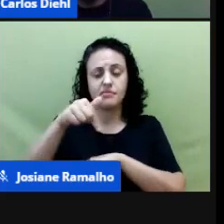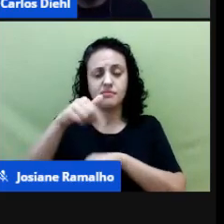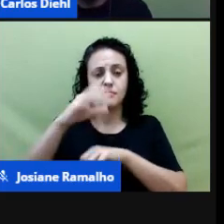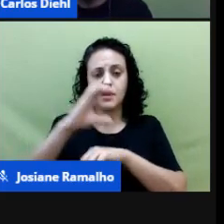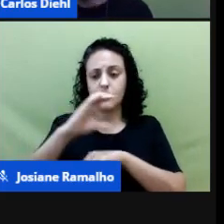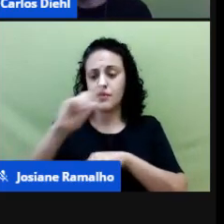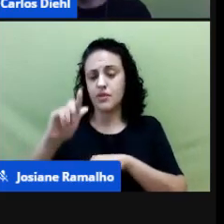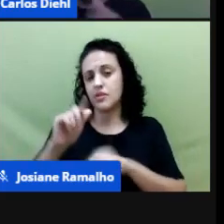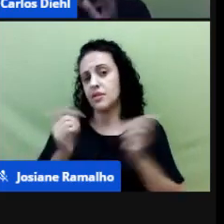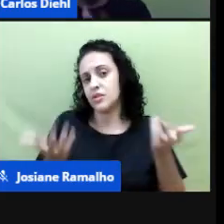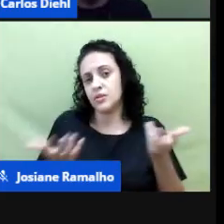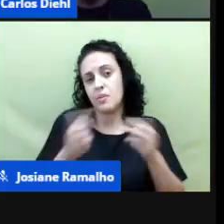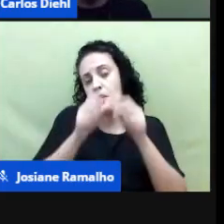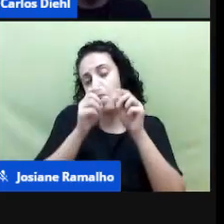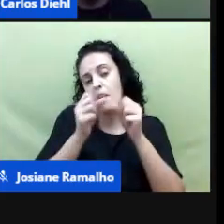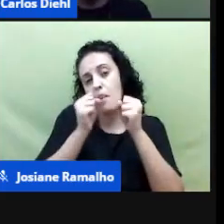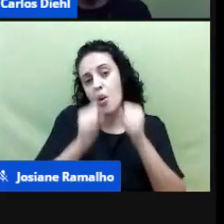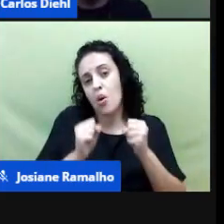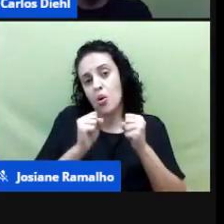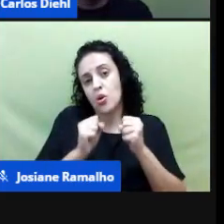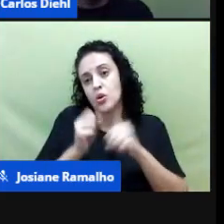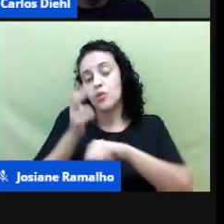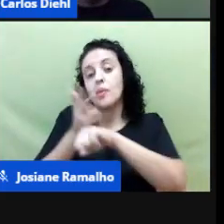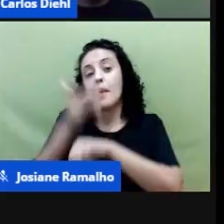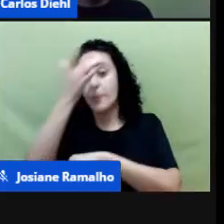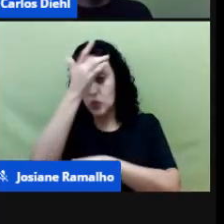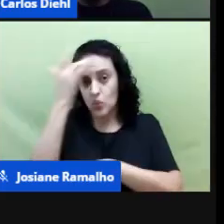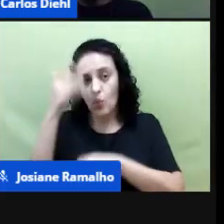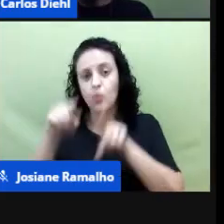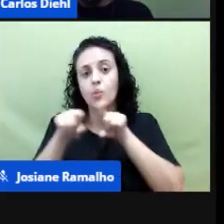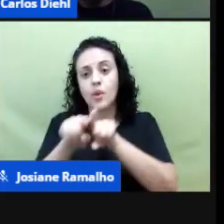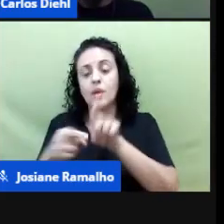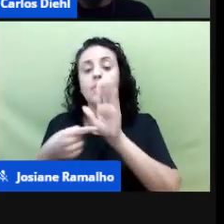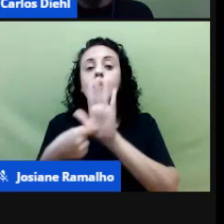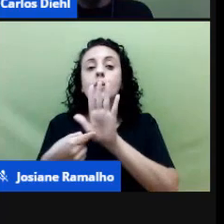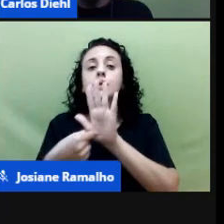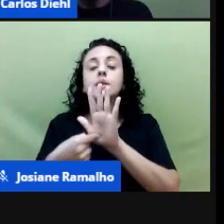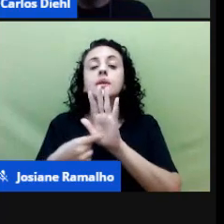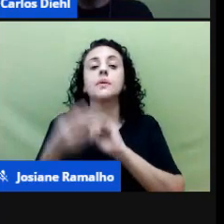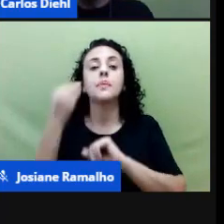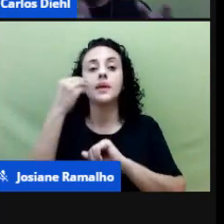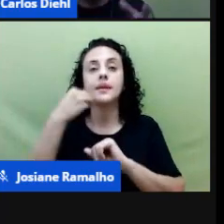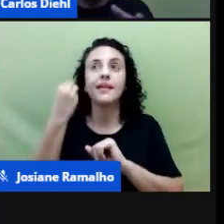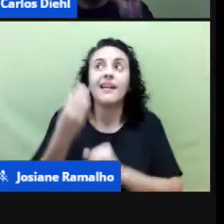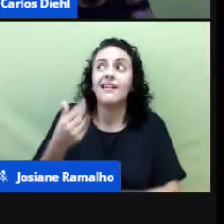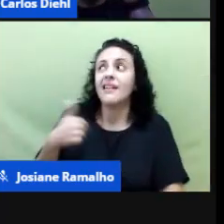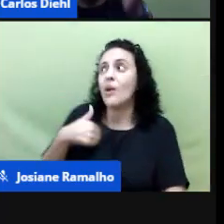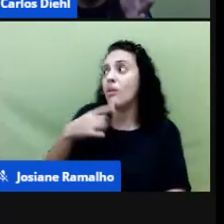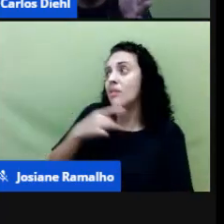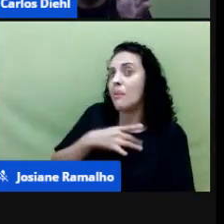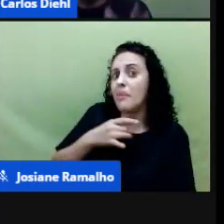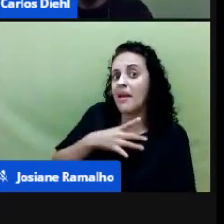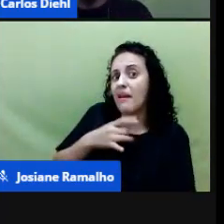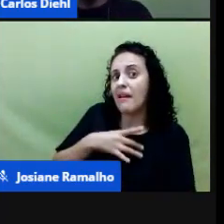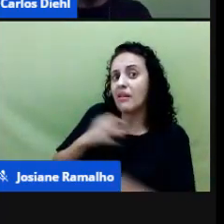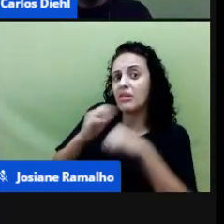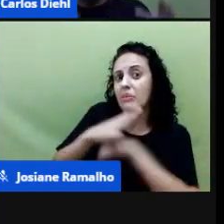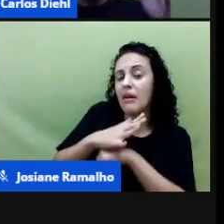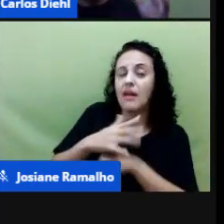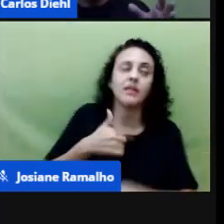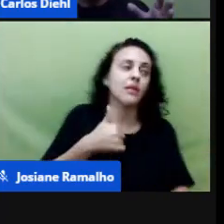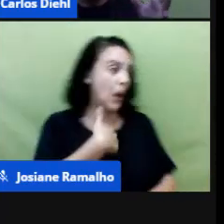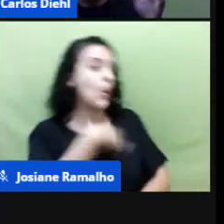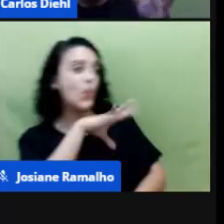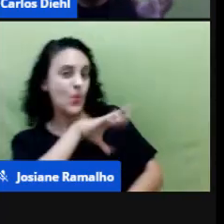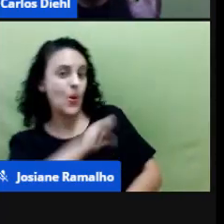adoram capivaras, que têm medo de capivara, que queria ter capivara em casa, pode entrevistar um veterinário,